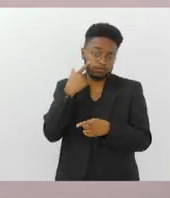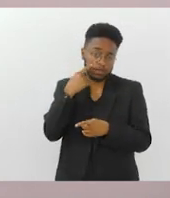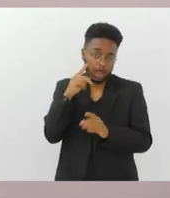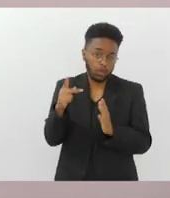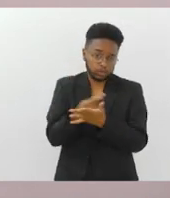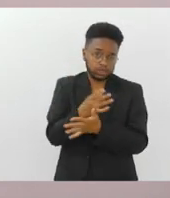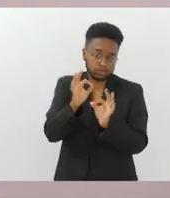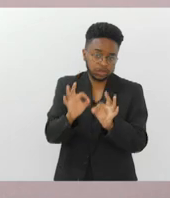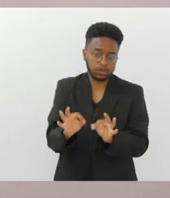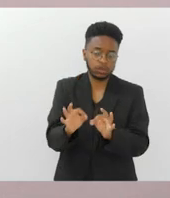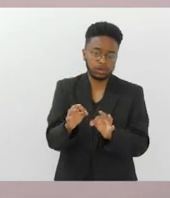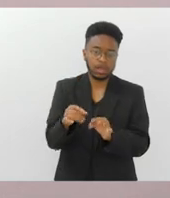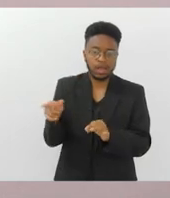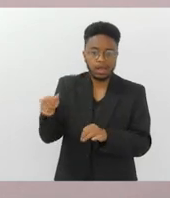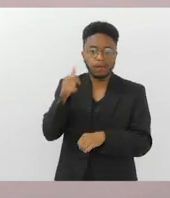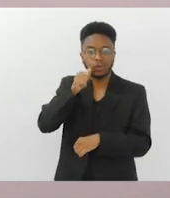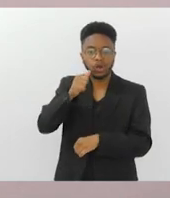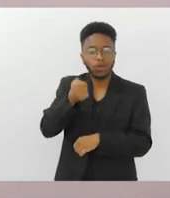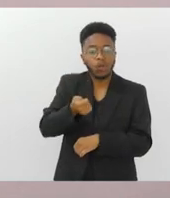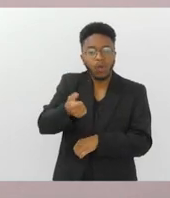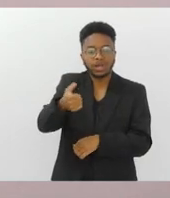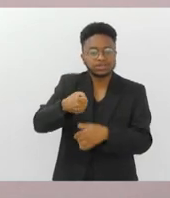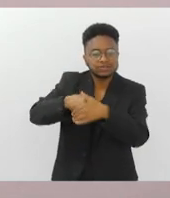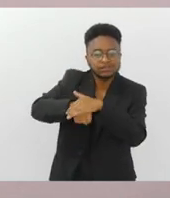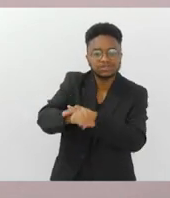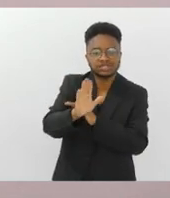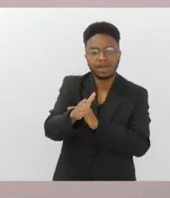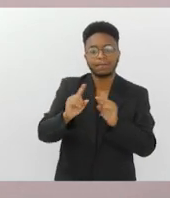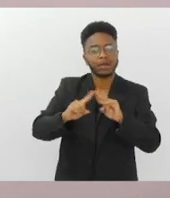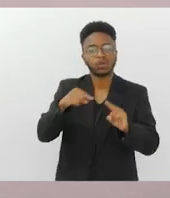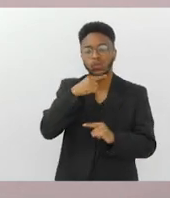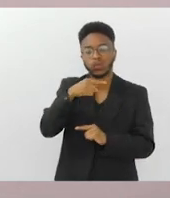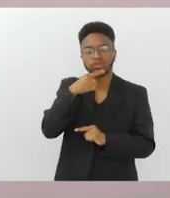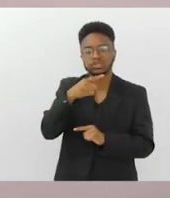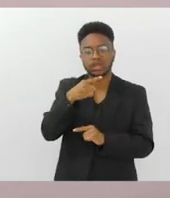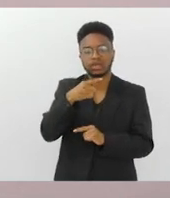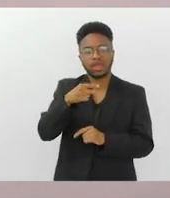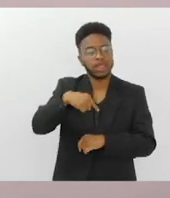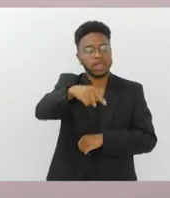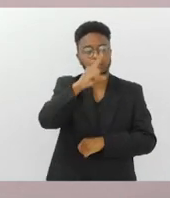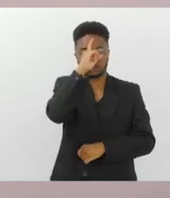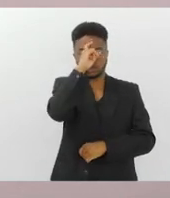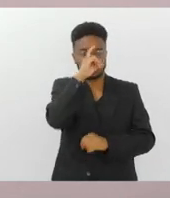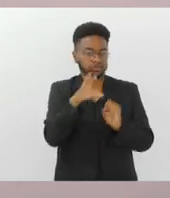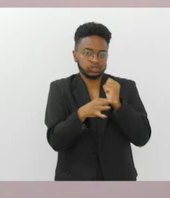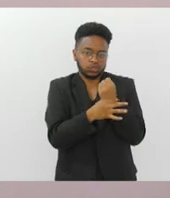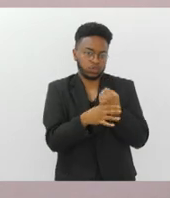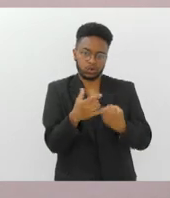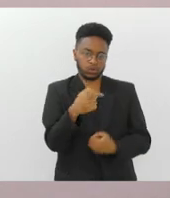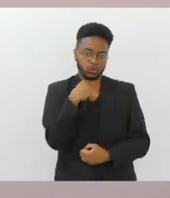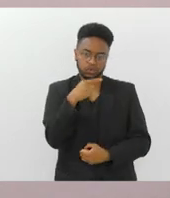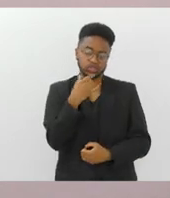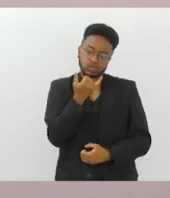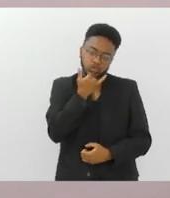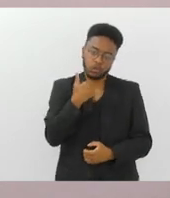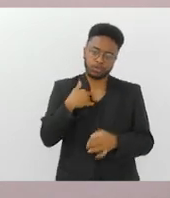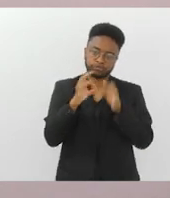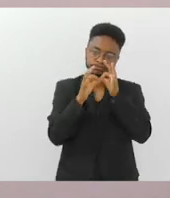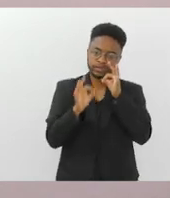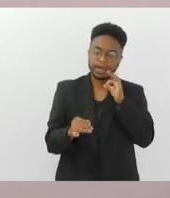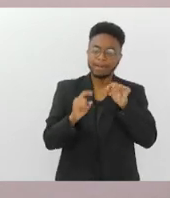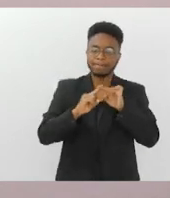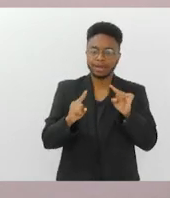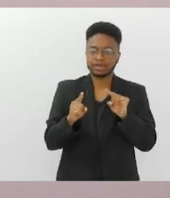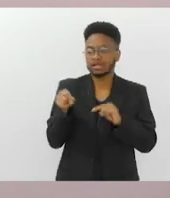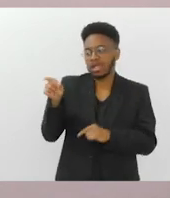parto, e ela não consegue sequer sair da sua casa com segurança. Enfim, é porque, desculpa me alongar, mas é porque Maria